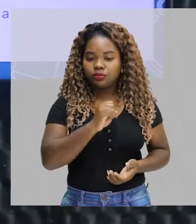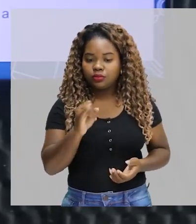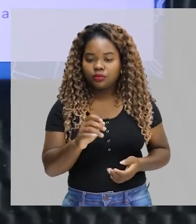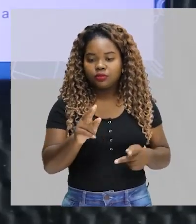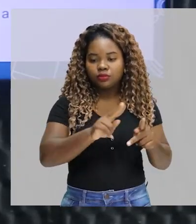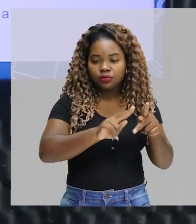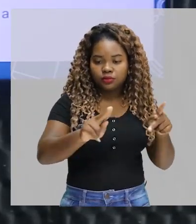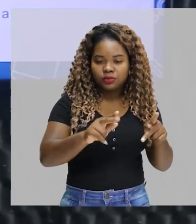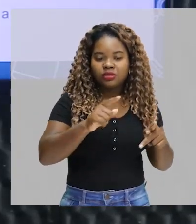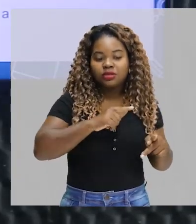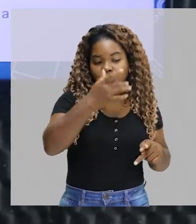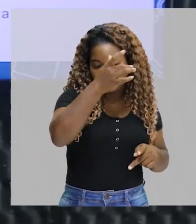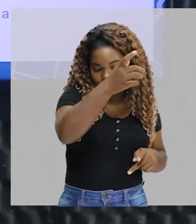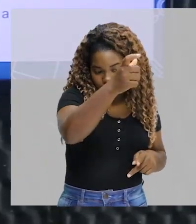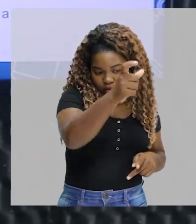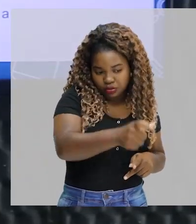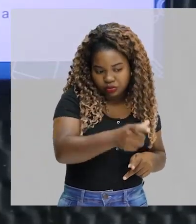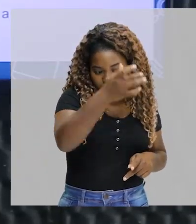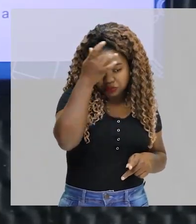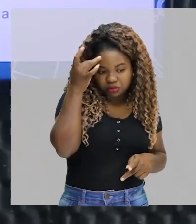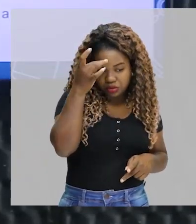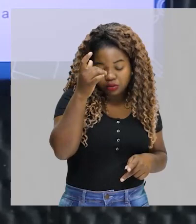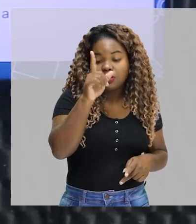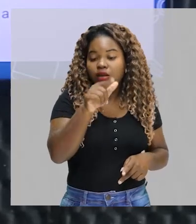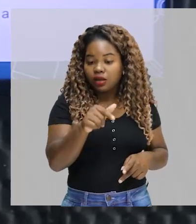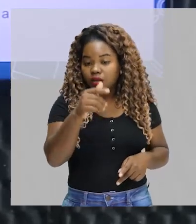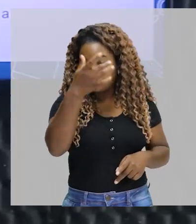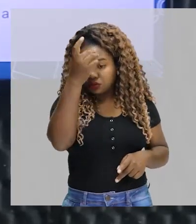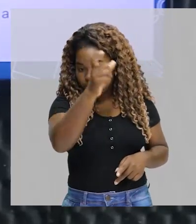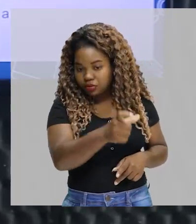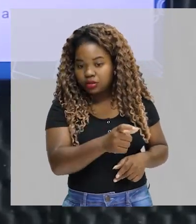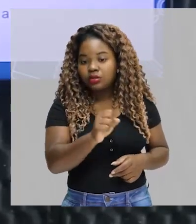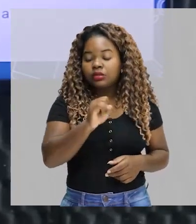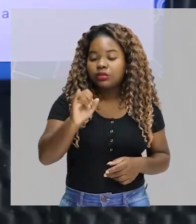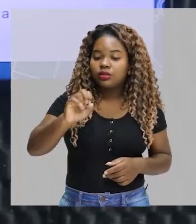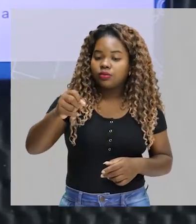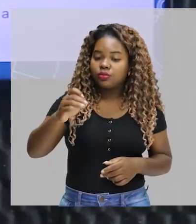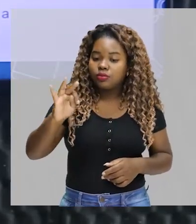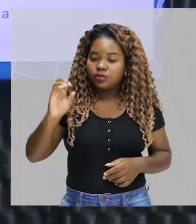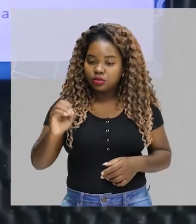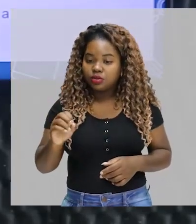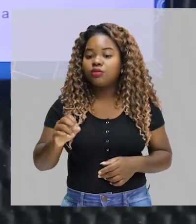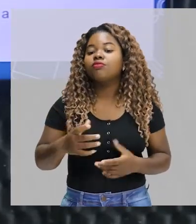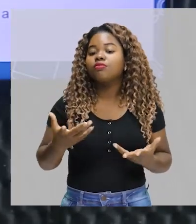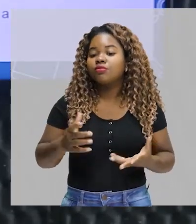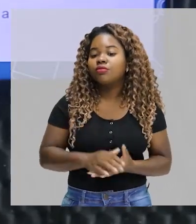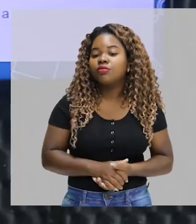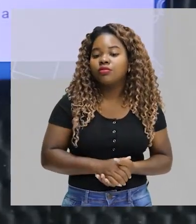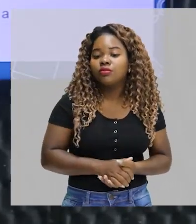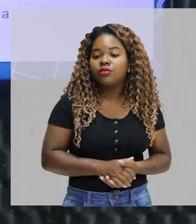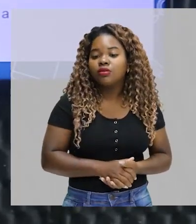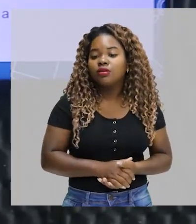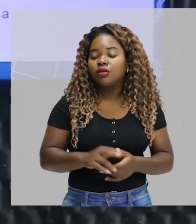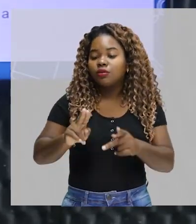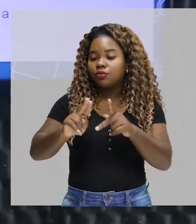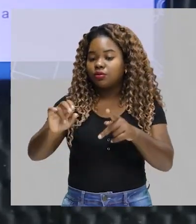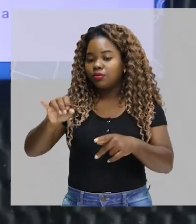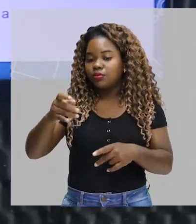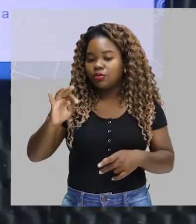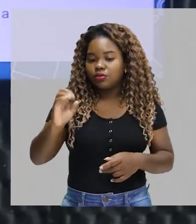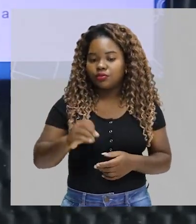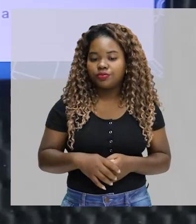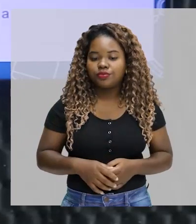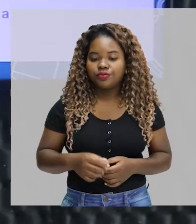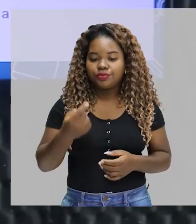faz função de sujeito, ele é um pronome sujeito. Se faz função de objeto, é um objeto da frase, é um pronome objeto.